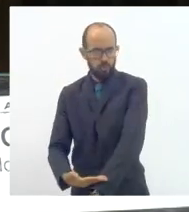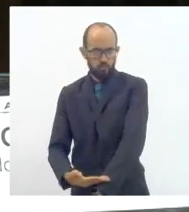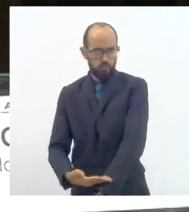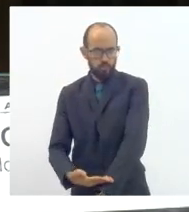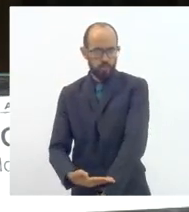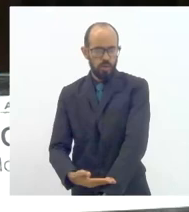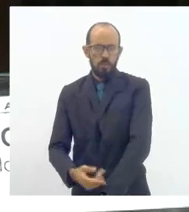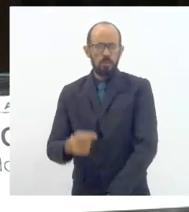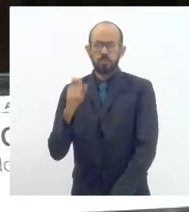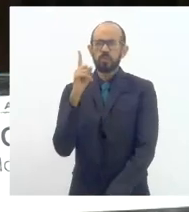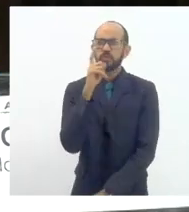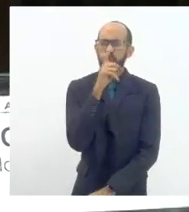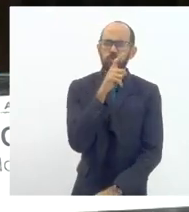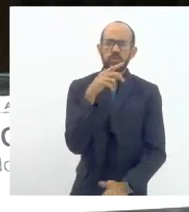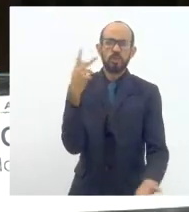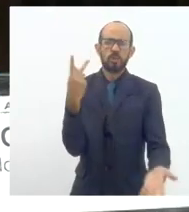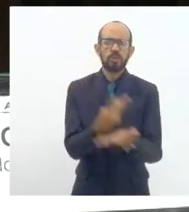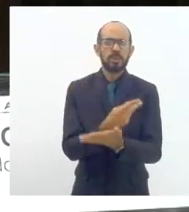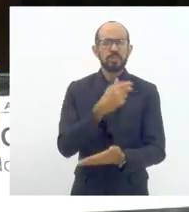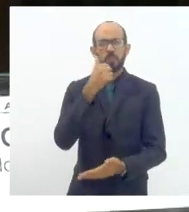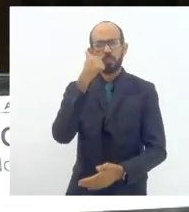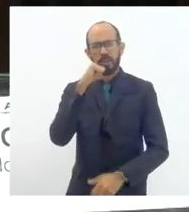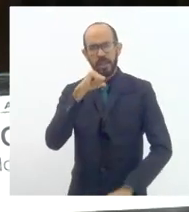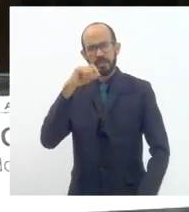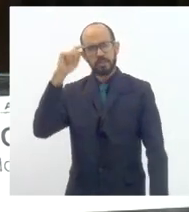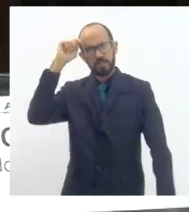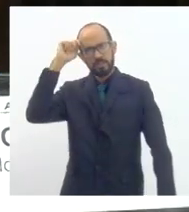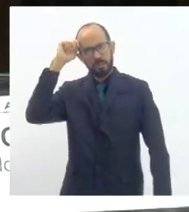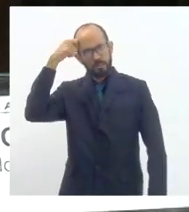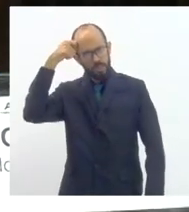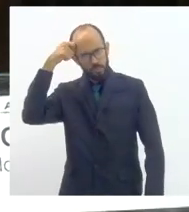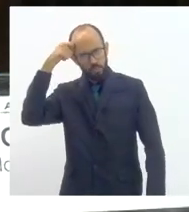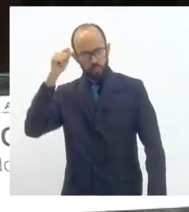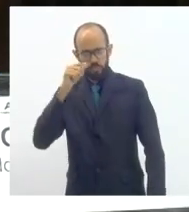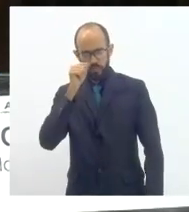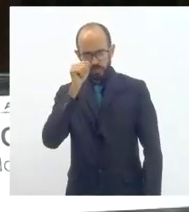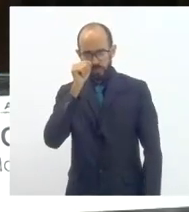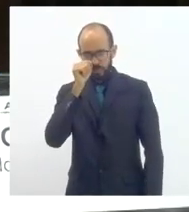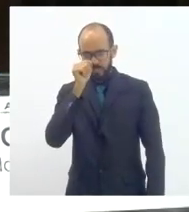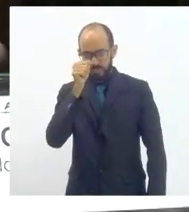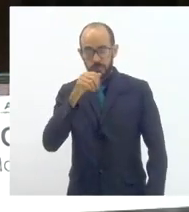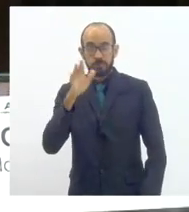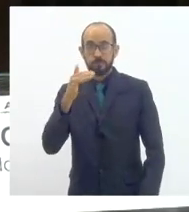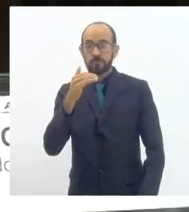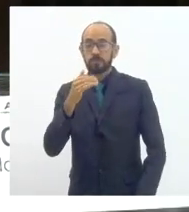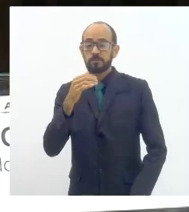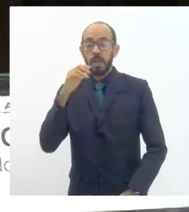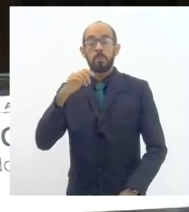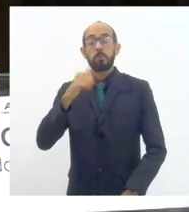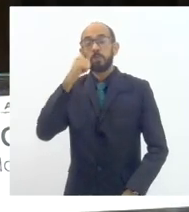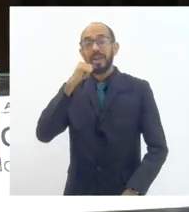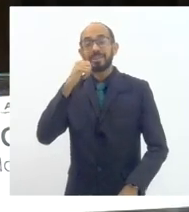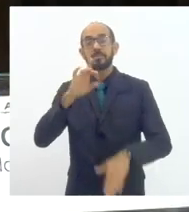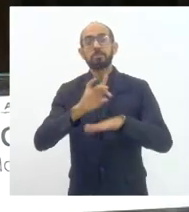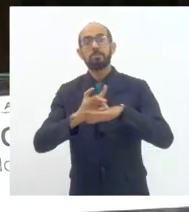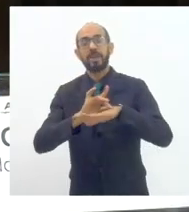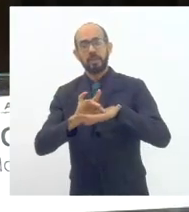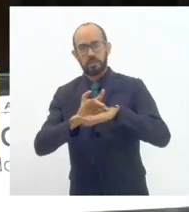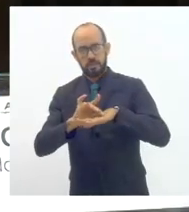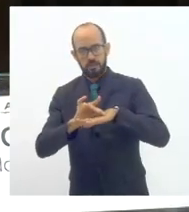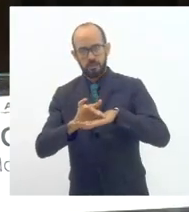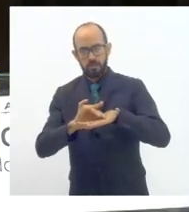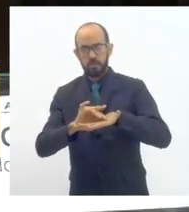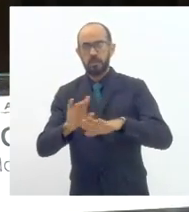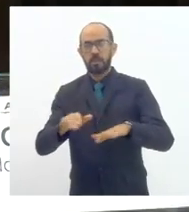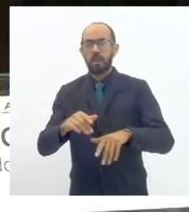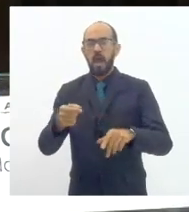esses espaços são ocupados por mulheres e pretos. E a gente fica muito feliz em ver esses espaços ocupados por